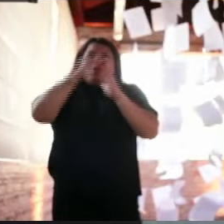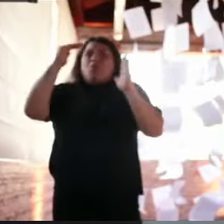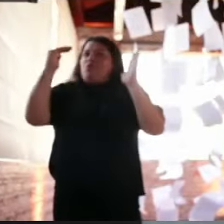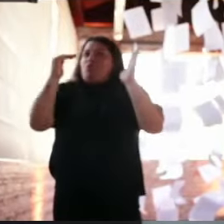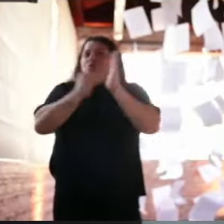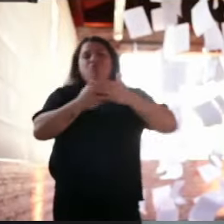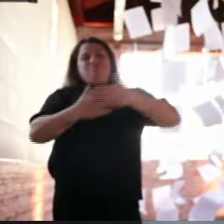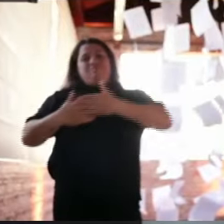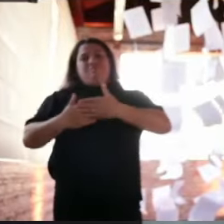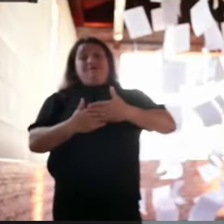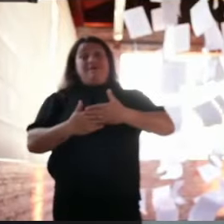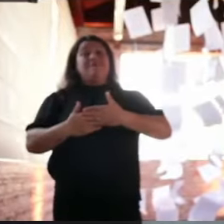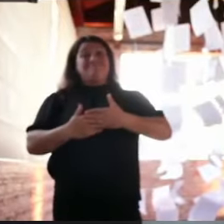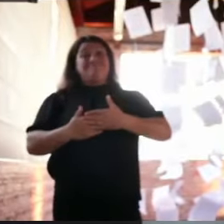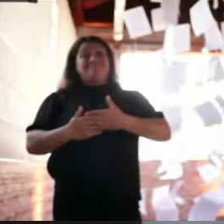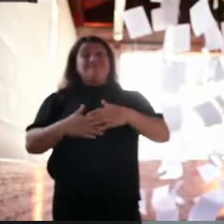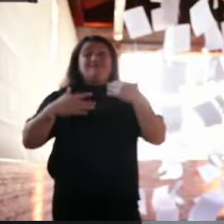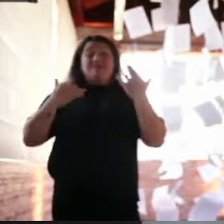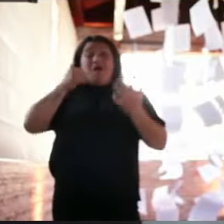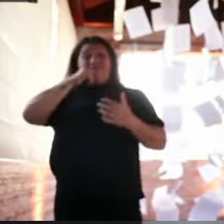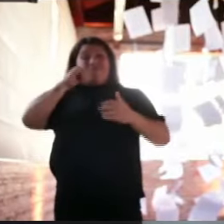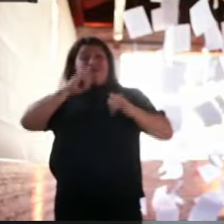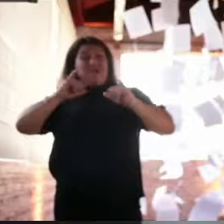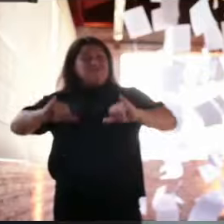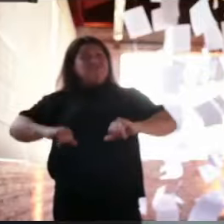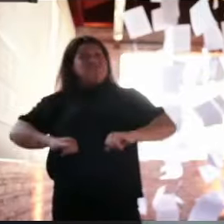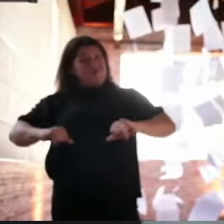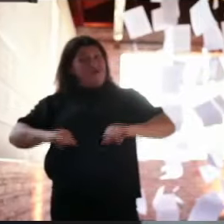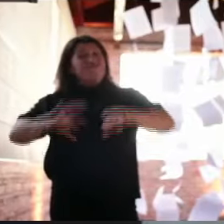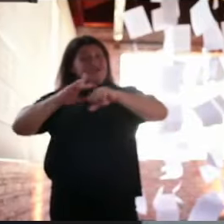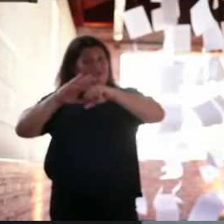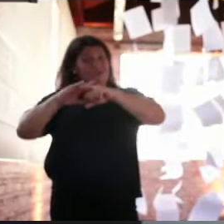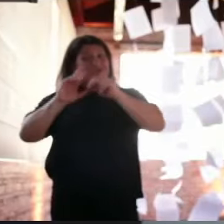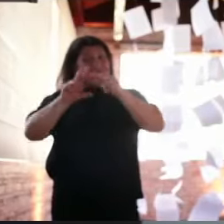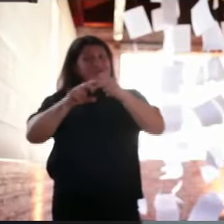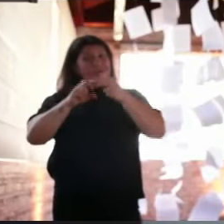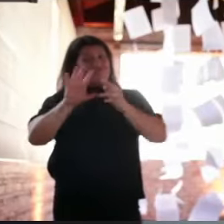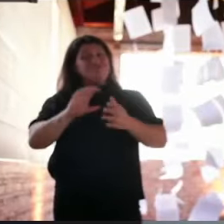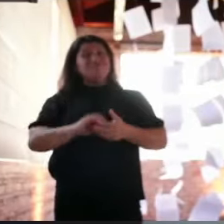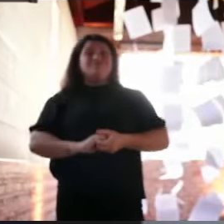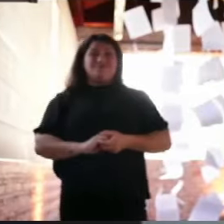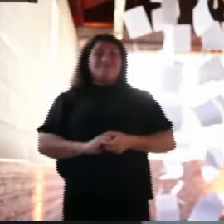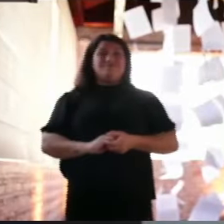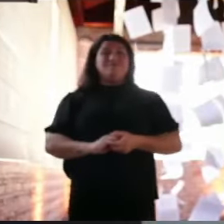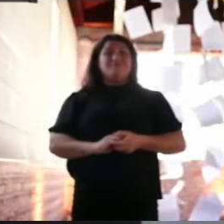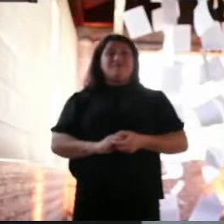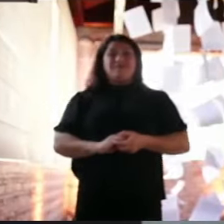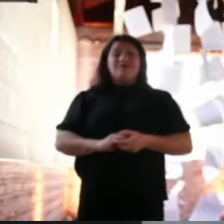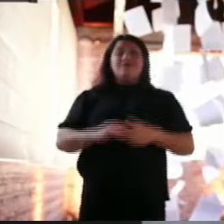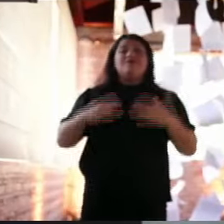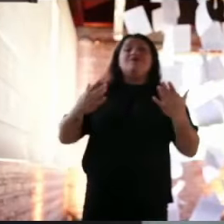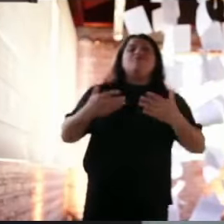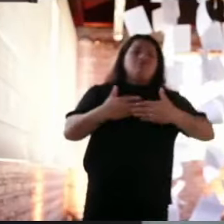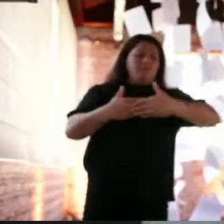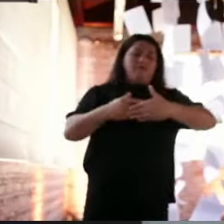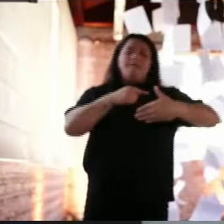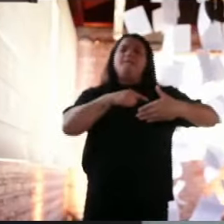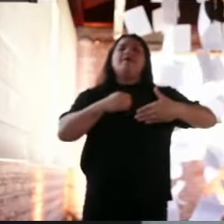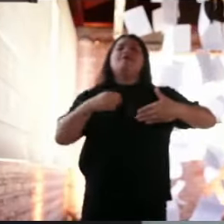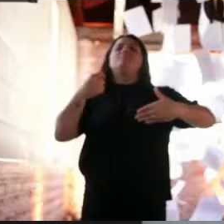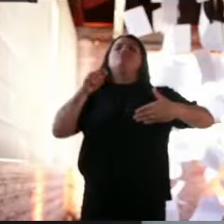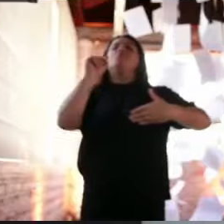dramático tá E tá adoecendo por causa disso Isso é do lado de papai e mamãe e o bebê o que que